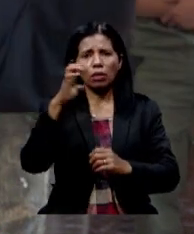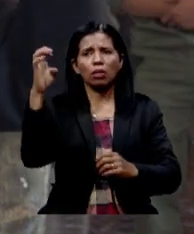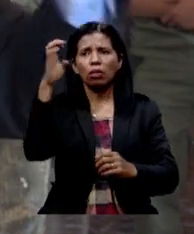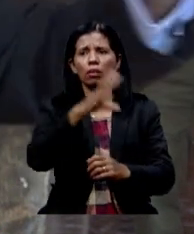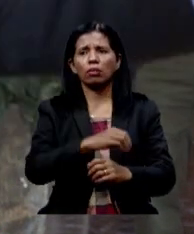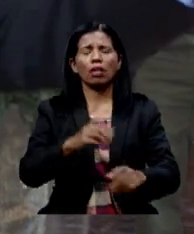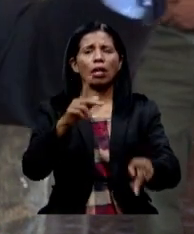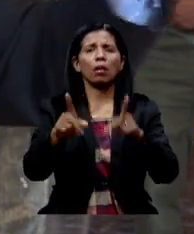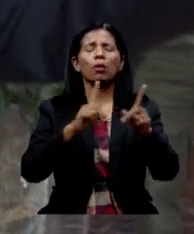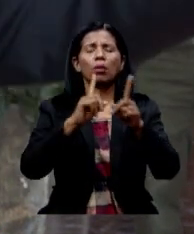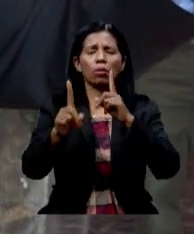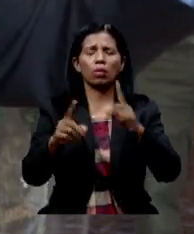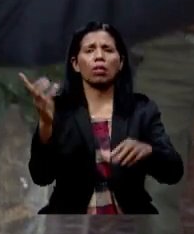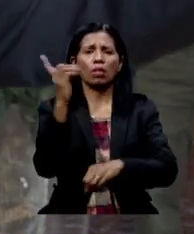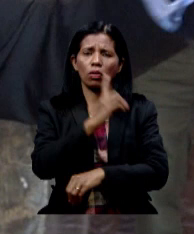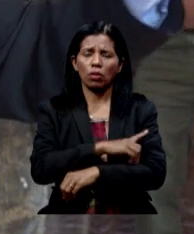Manifestações